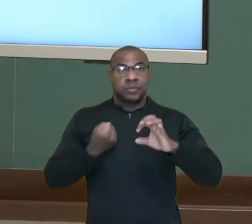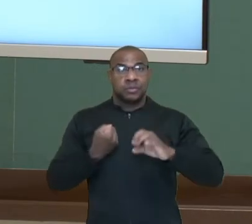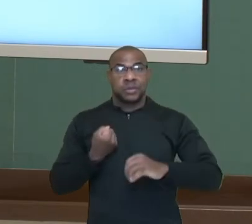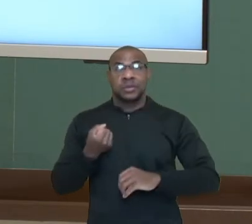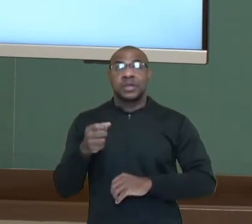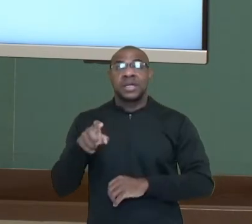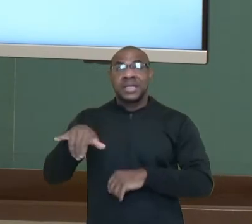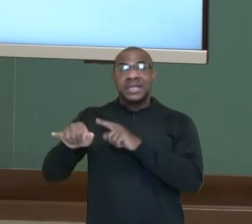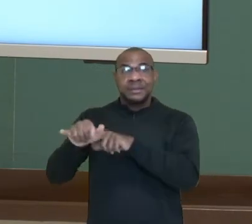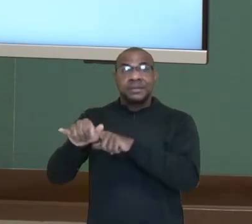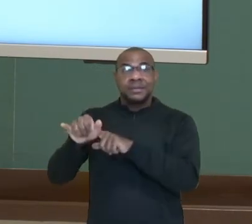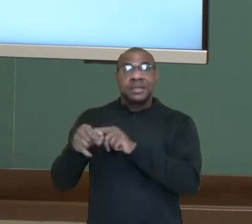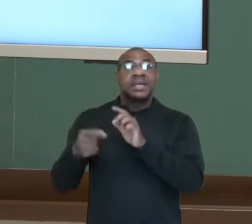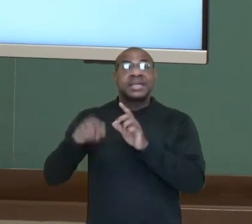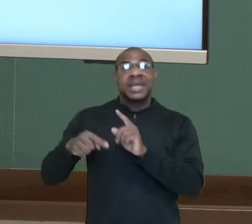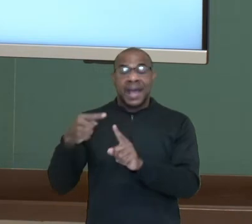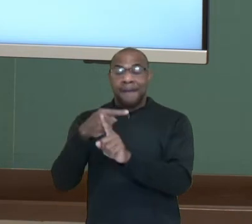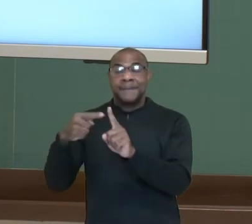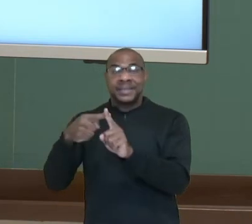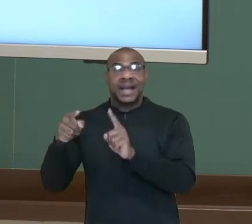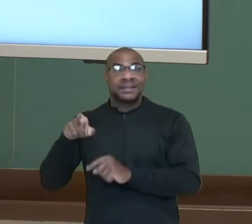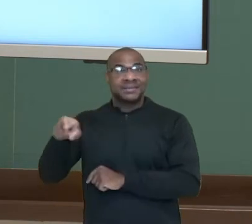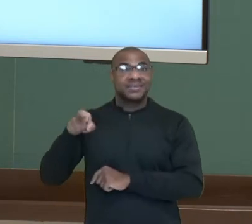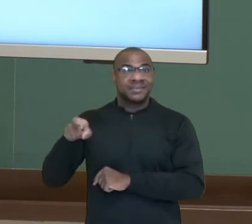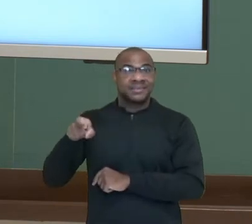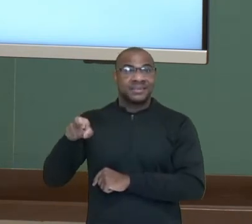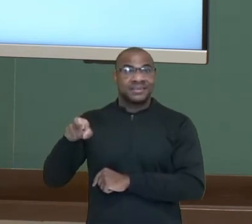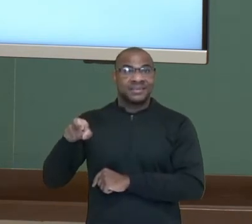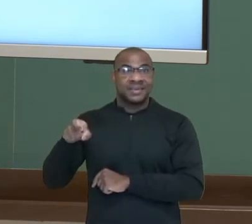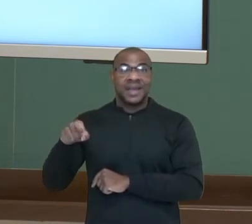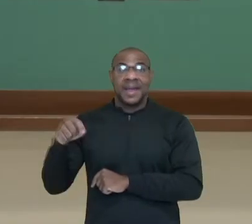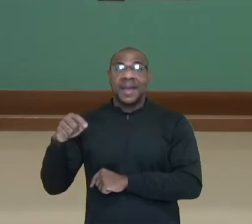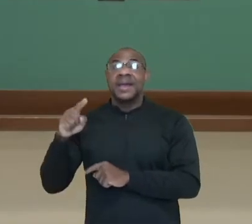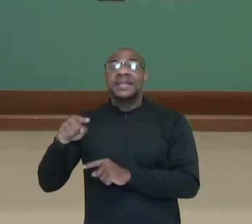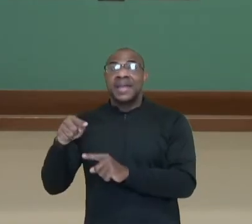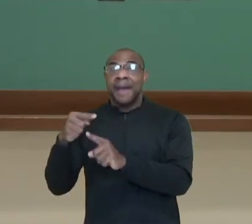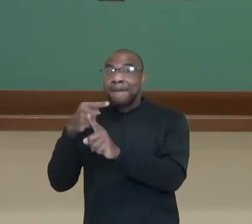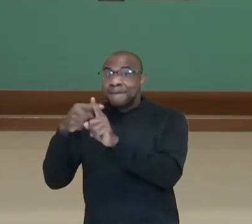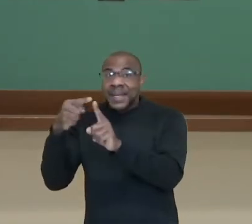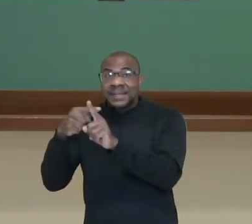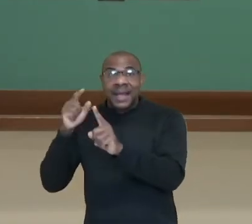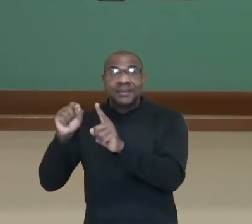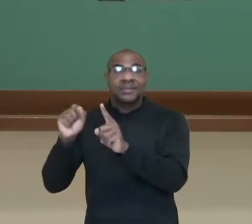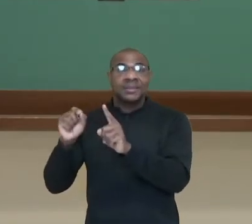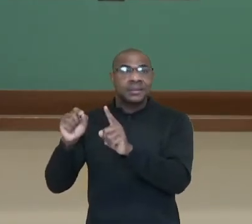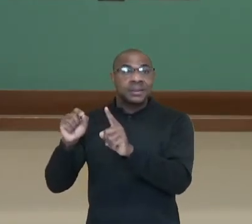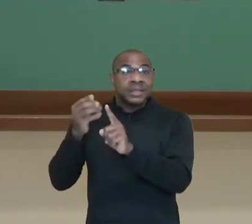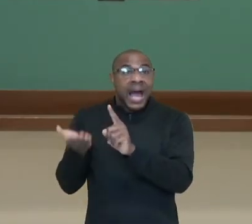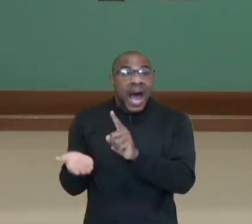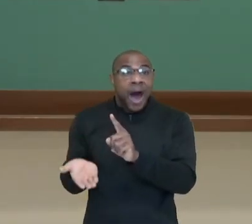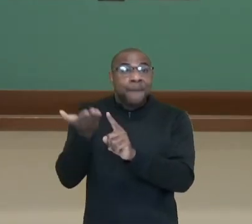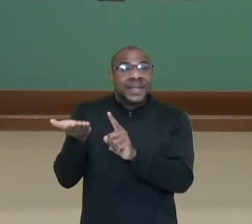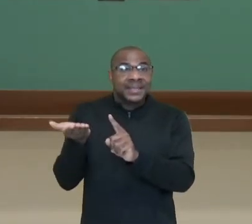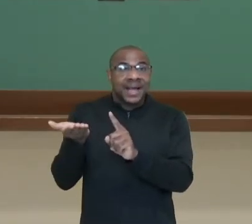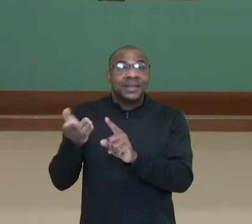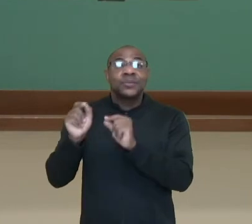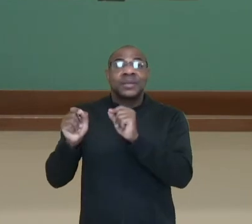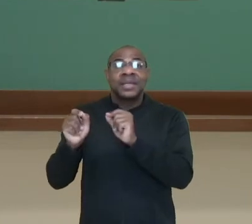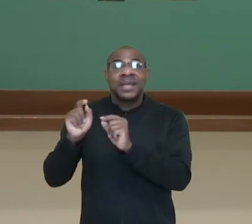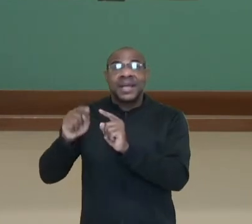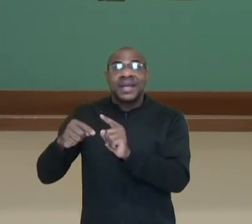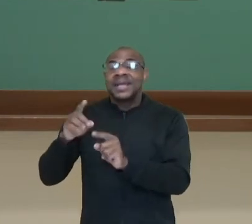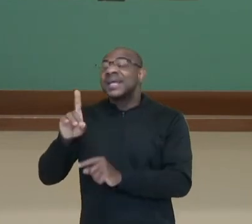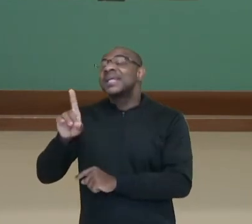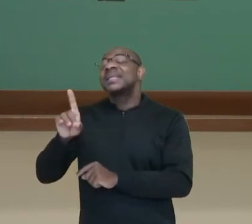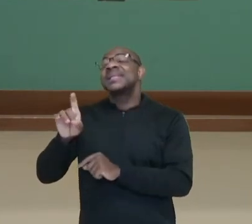que representa a metade de x aumentada de 5. Então, cada informação que você vê ali na língua